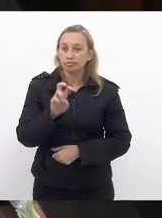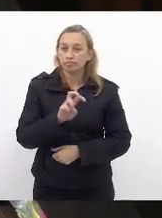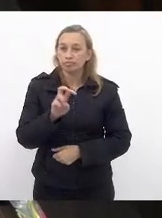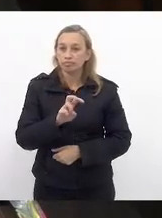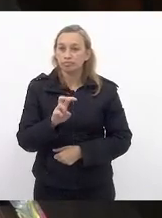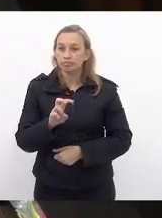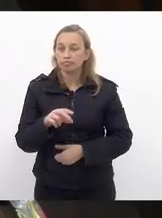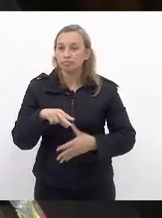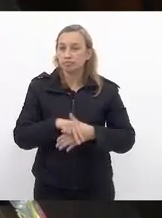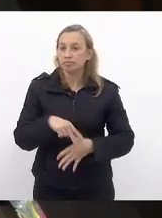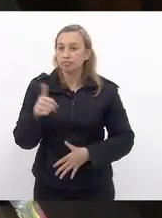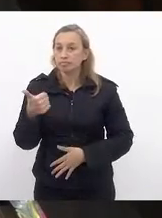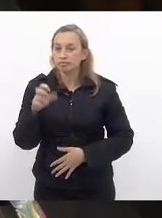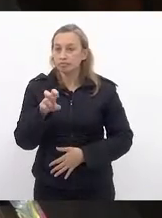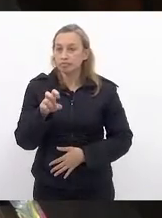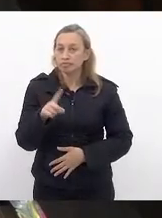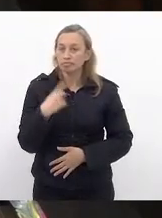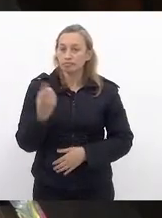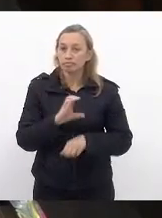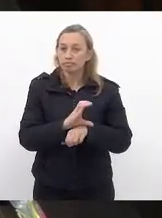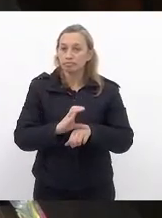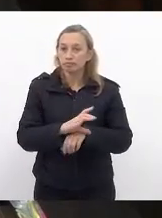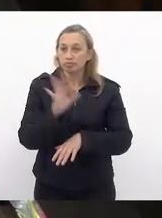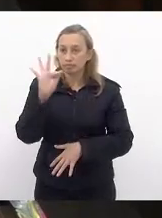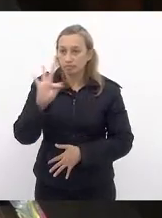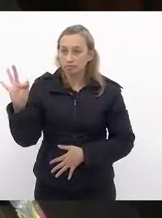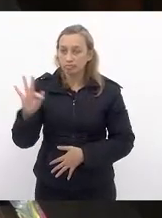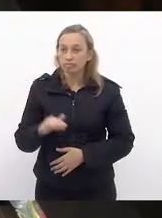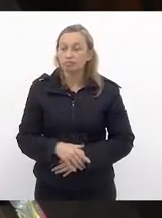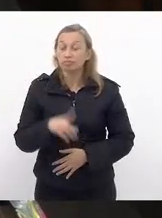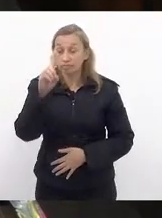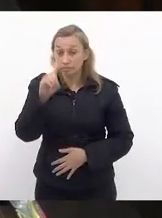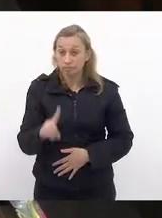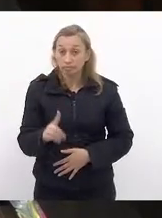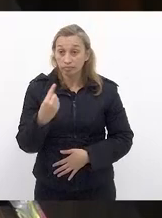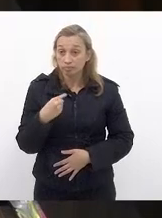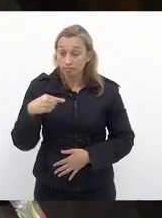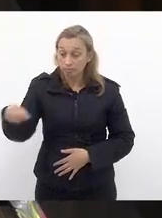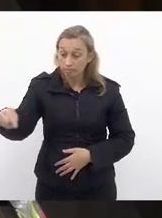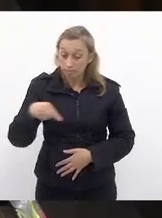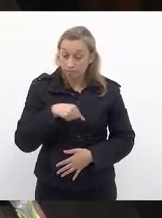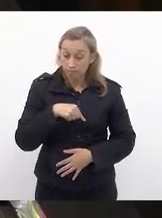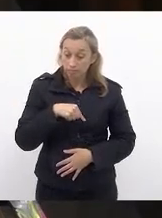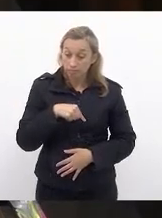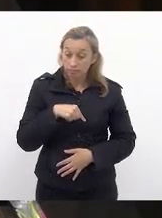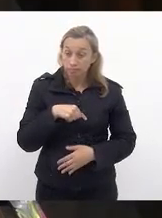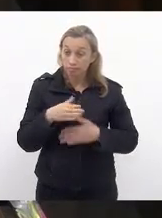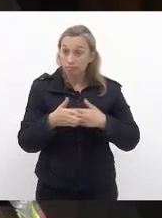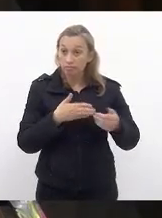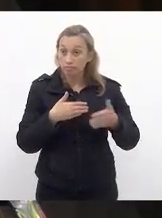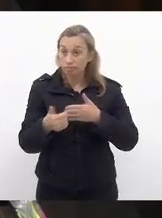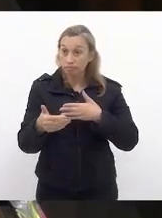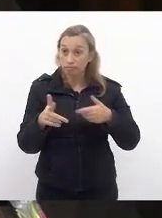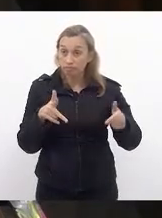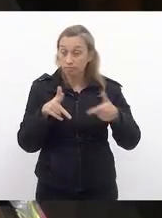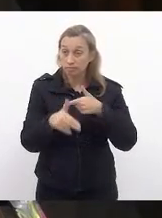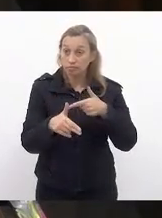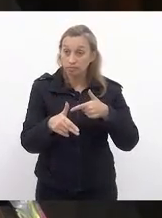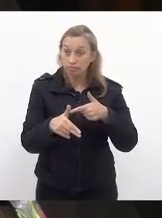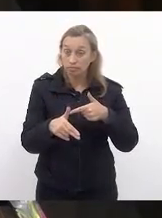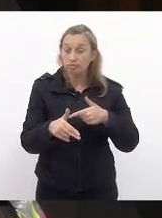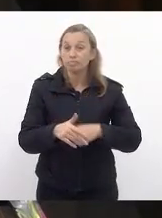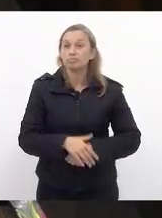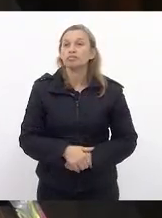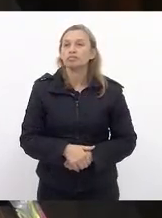inciso 15 da nossa Constituição Federal garantindo o direito de ir e vir sem qualquer restrição por parte